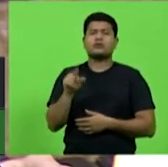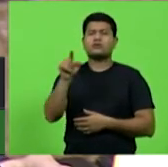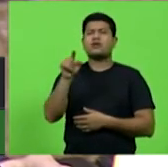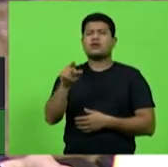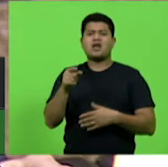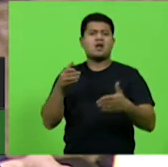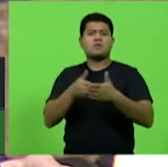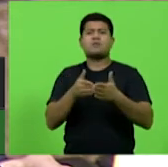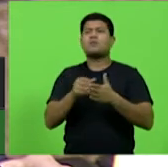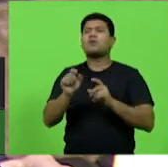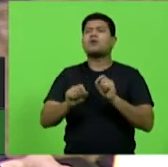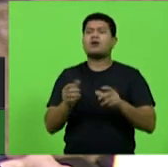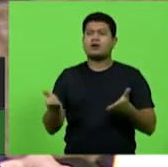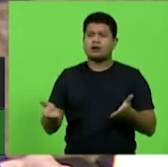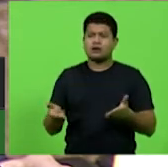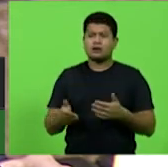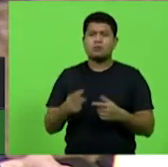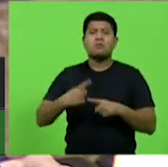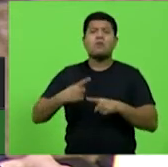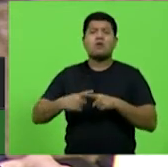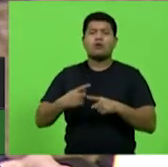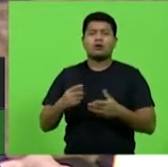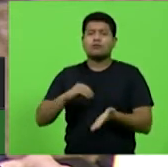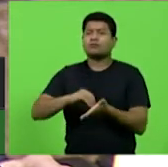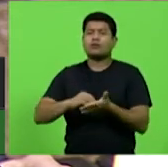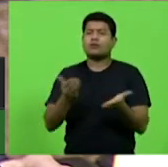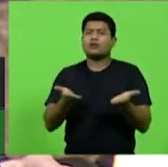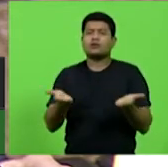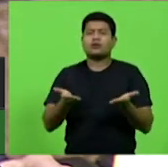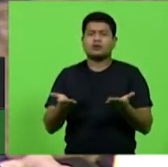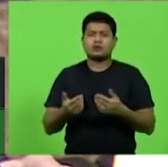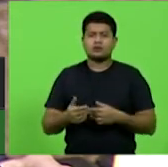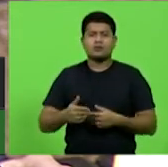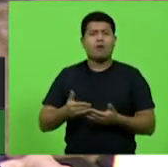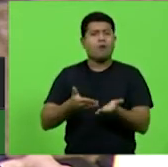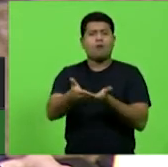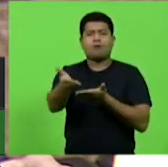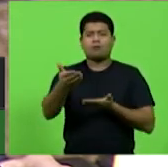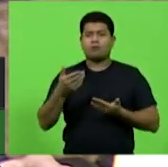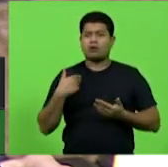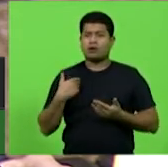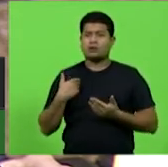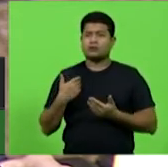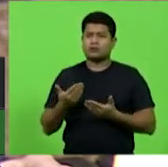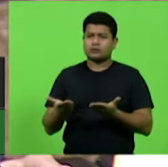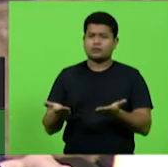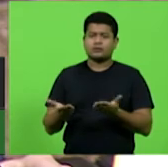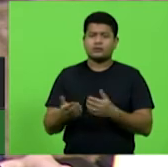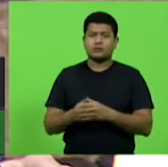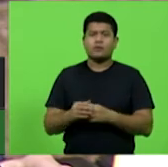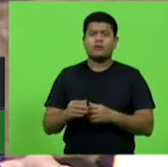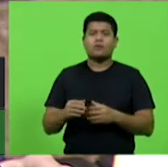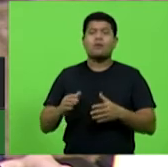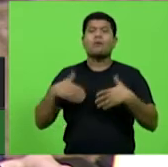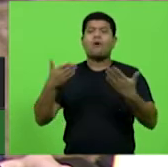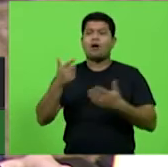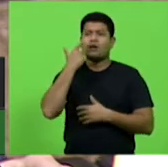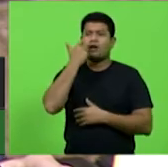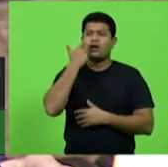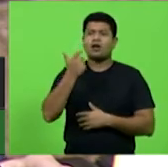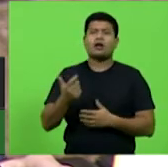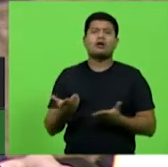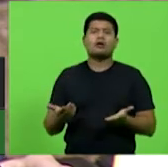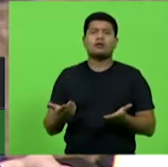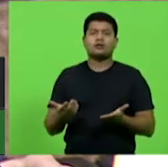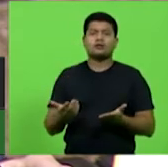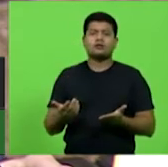senhor? Por que o senhor não faz essa licitação? Por que o senhor não abre o mercado? Quais os interesses? O que está